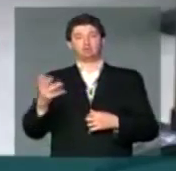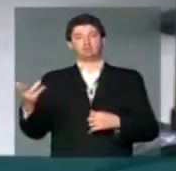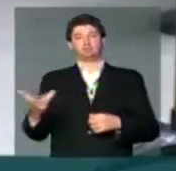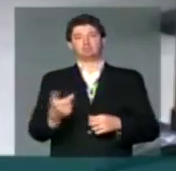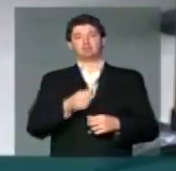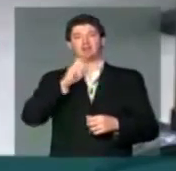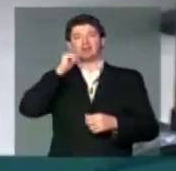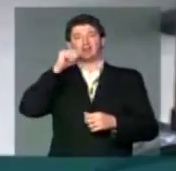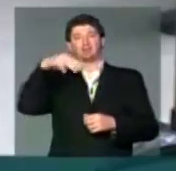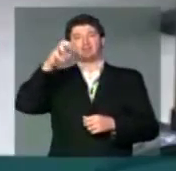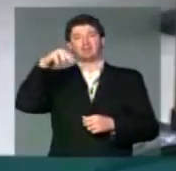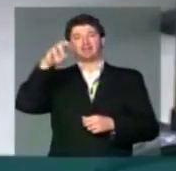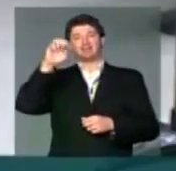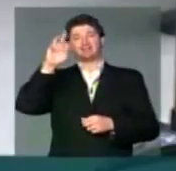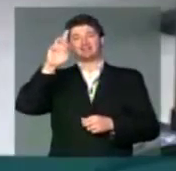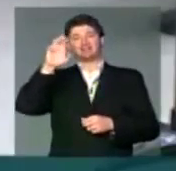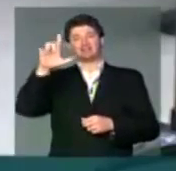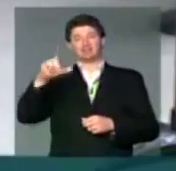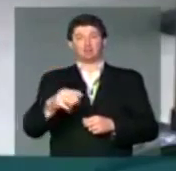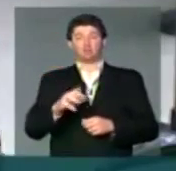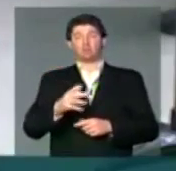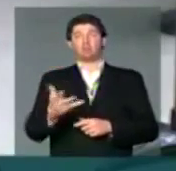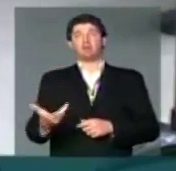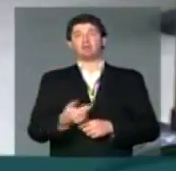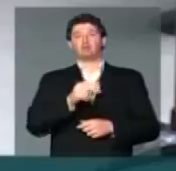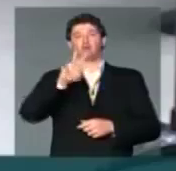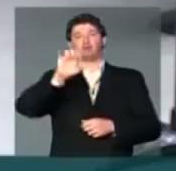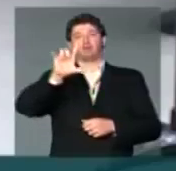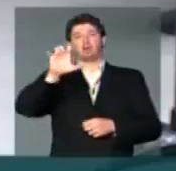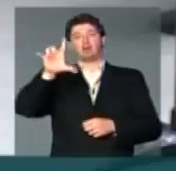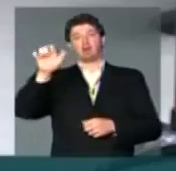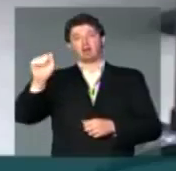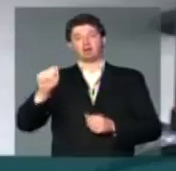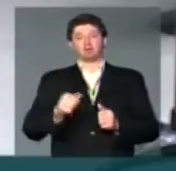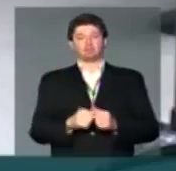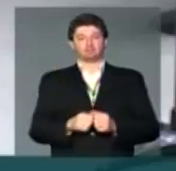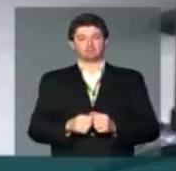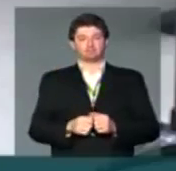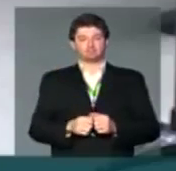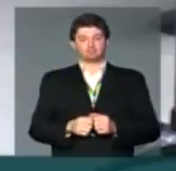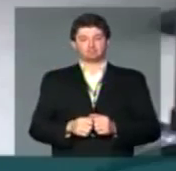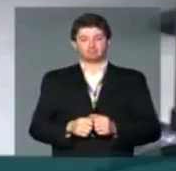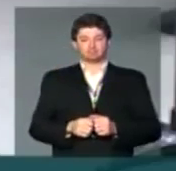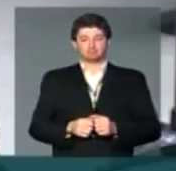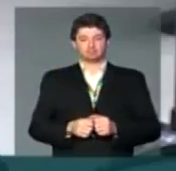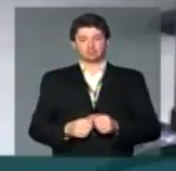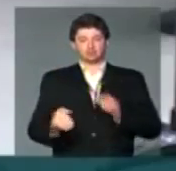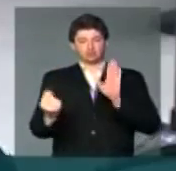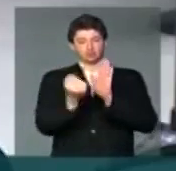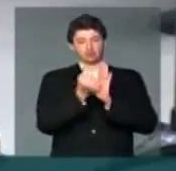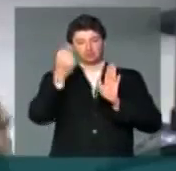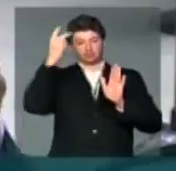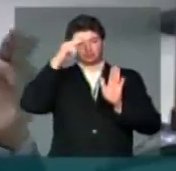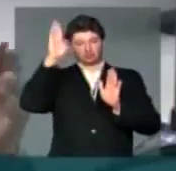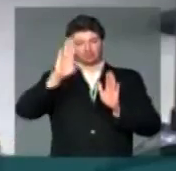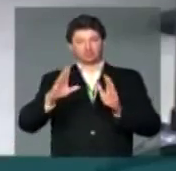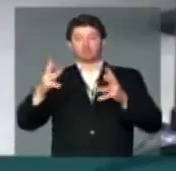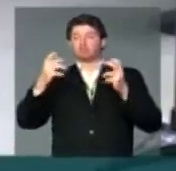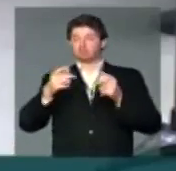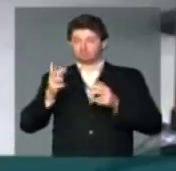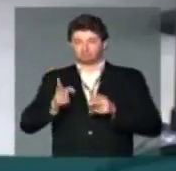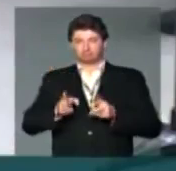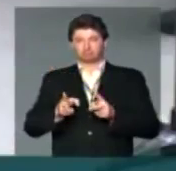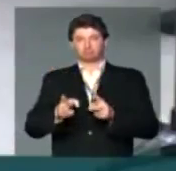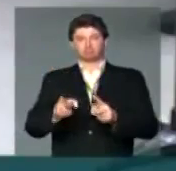das Alagoas, o grande Teotônio Vilela, que no determinado momento da história brasileira fez com que nós pudéssemos caminhar